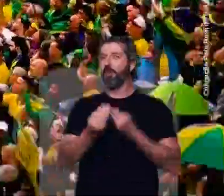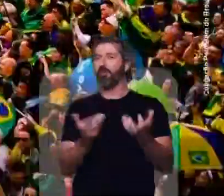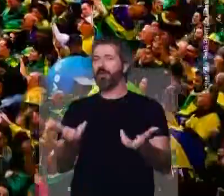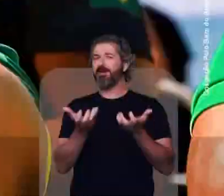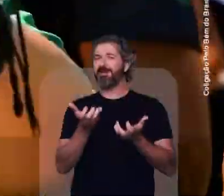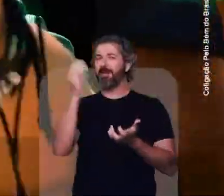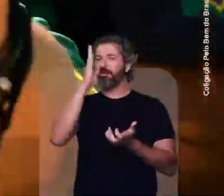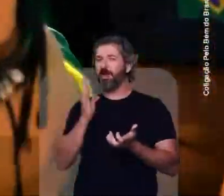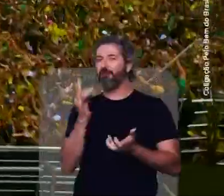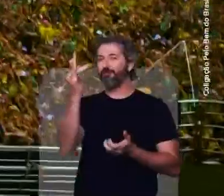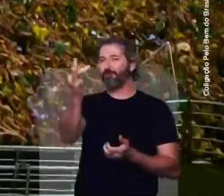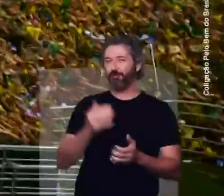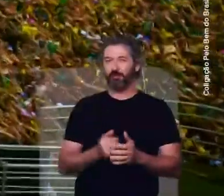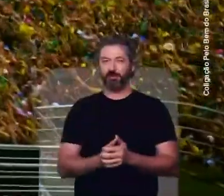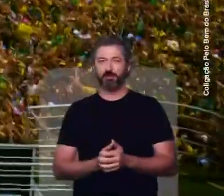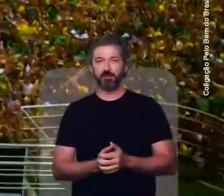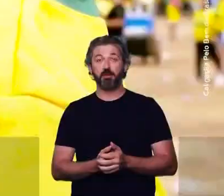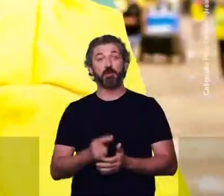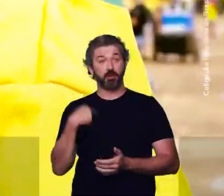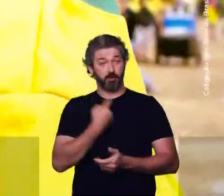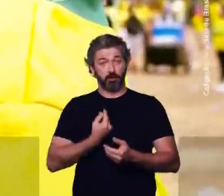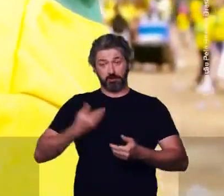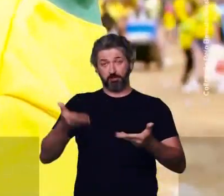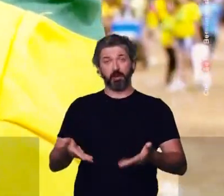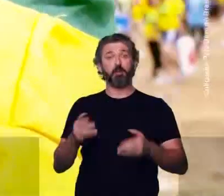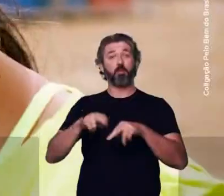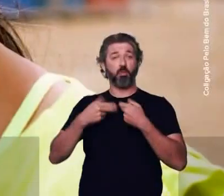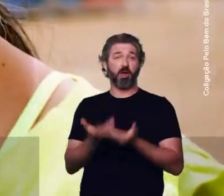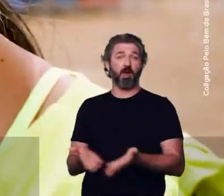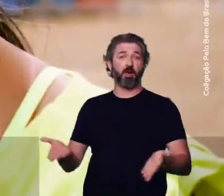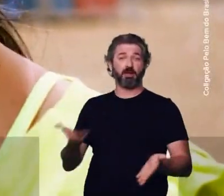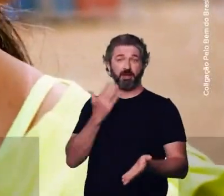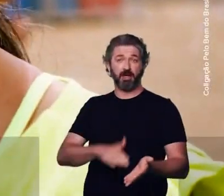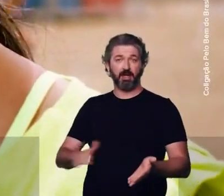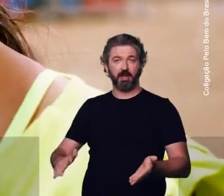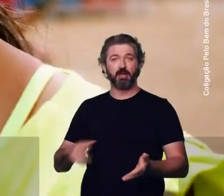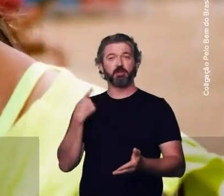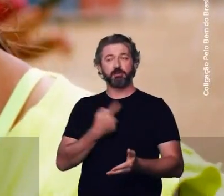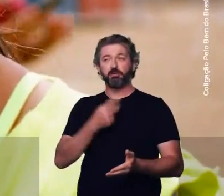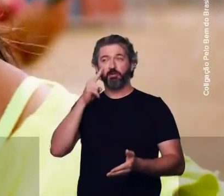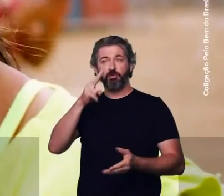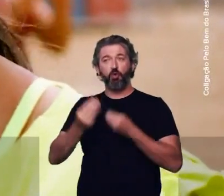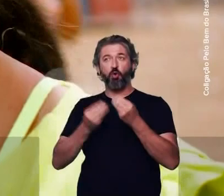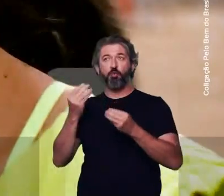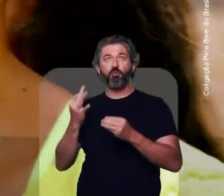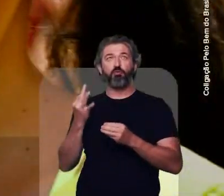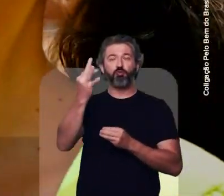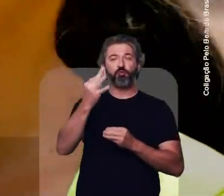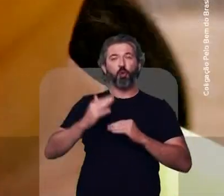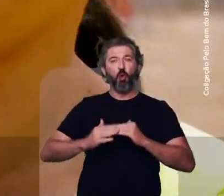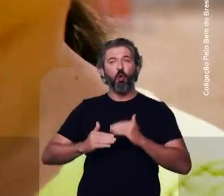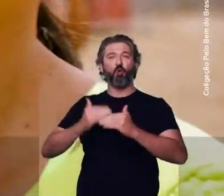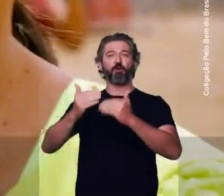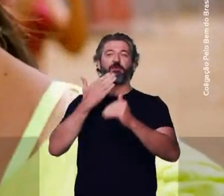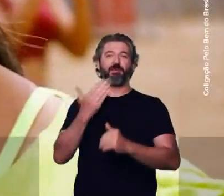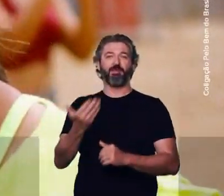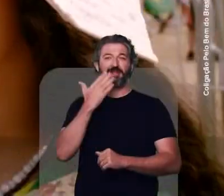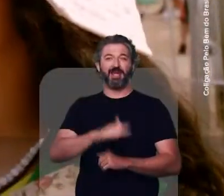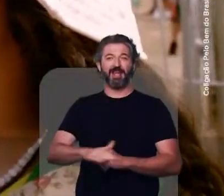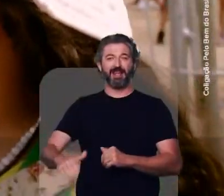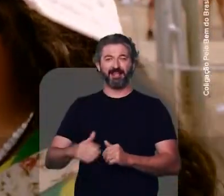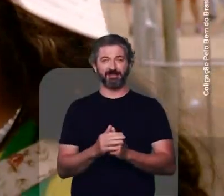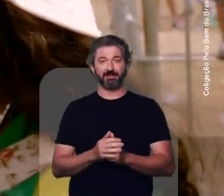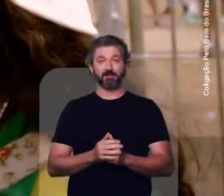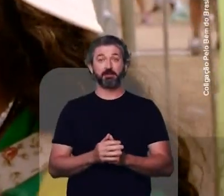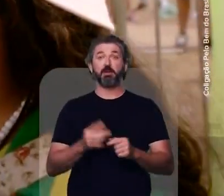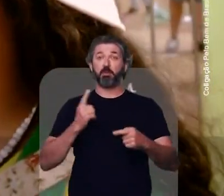que Brasil a gente quer para o futuro. É por eles que nós estamos aqui. Pela história do nosso país e a construção do futuro dessa nova geração.